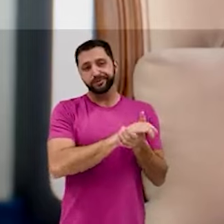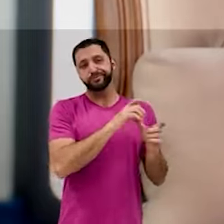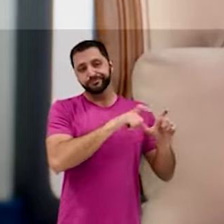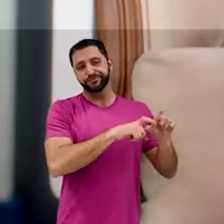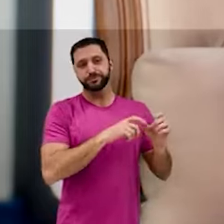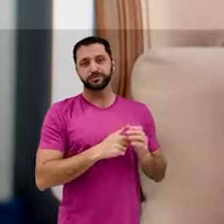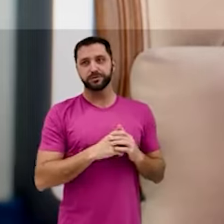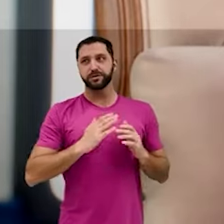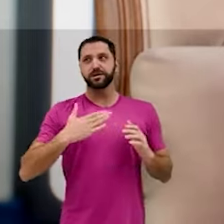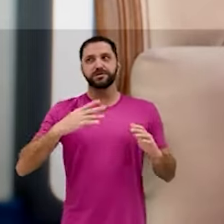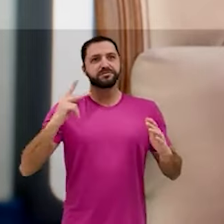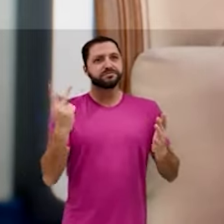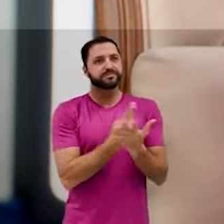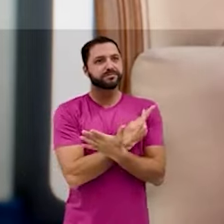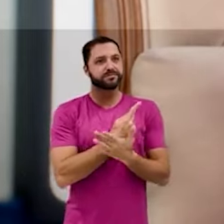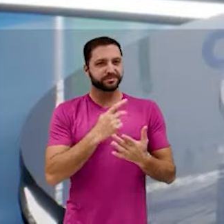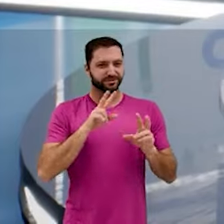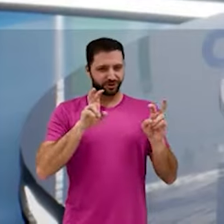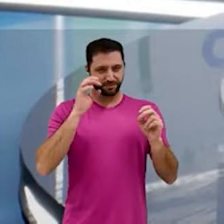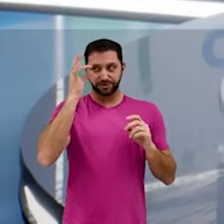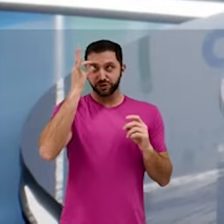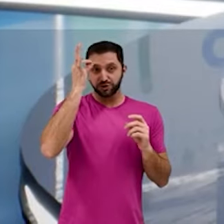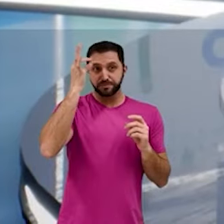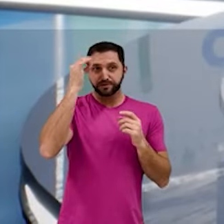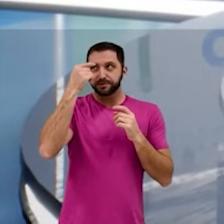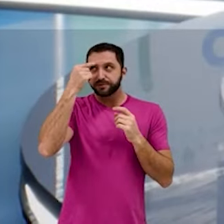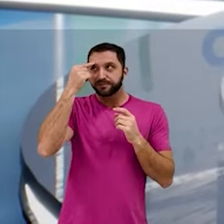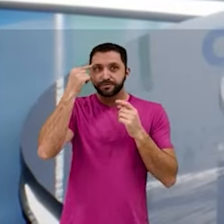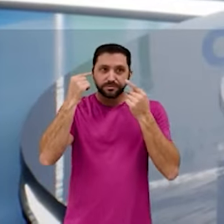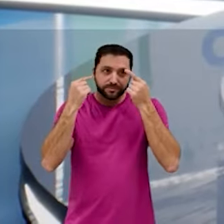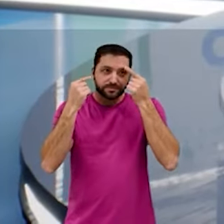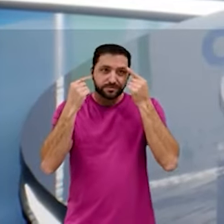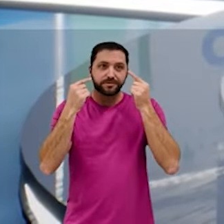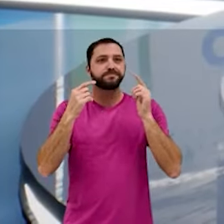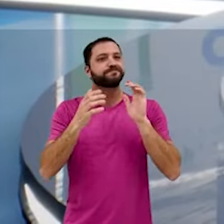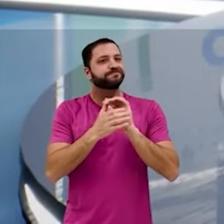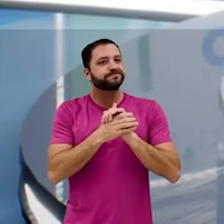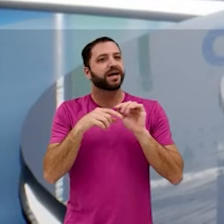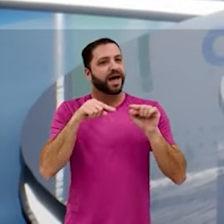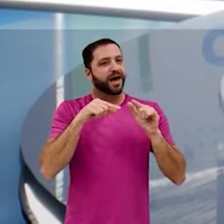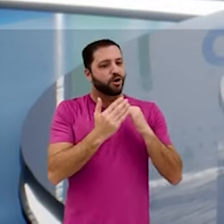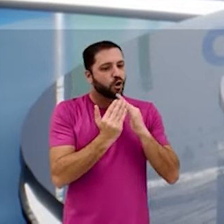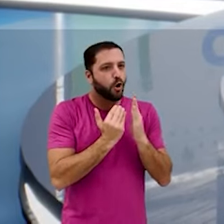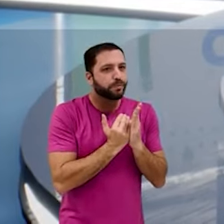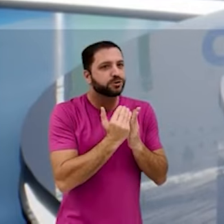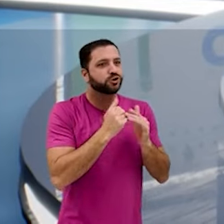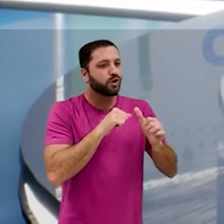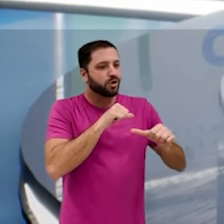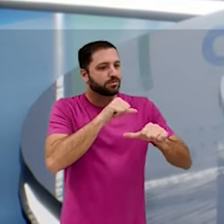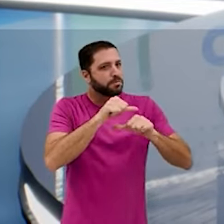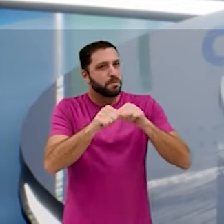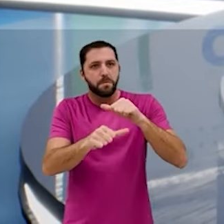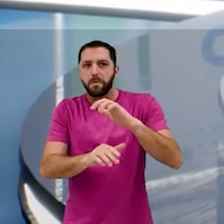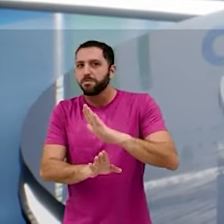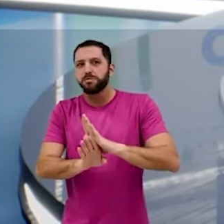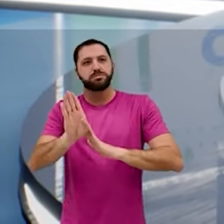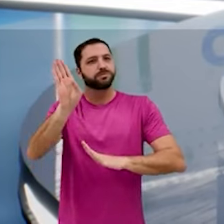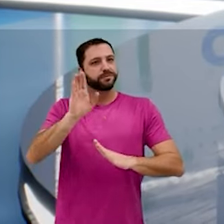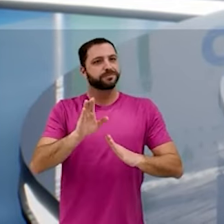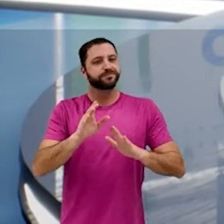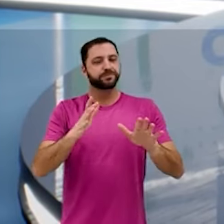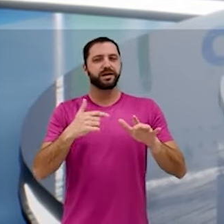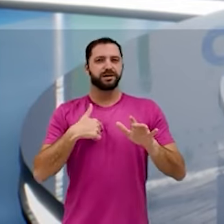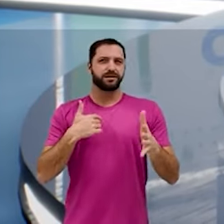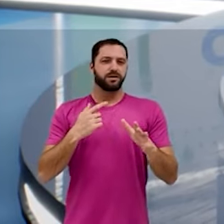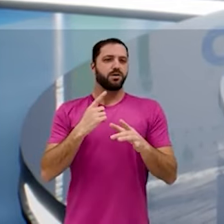Só que aí, quando eu comecei a fazer sobrancelha, e olha que simples quando a gente pensa em sobrancelha, né? Olhando hoje, foi a minha ferramenta para chegar até